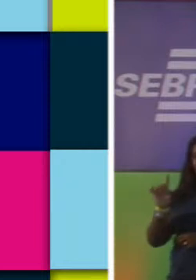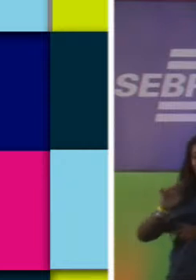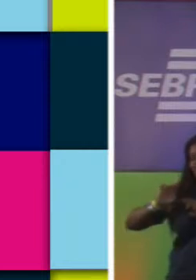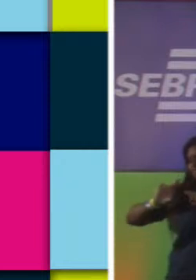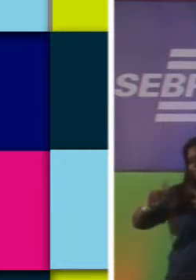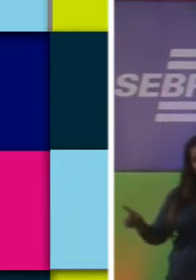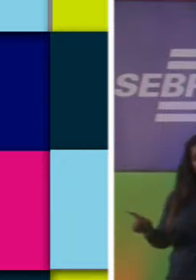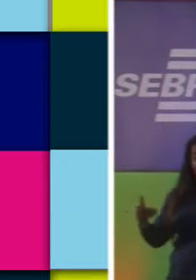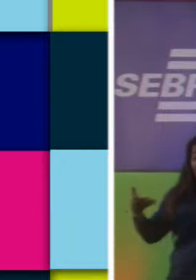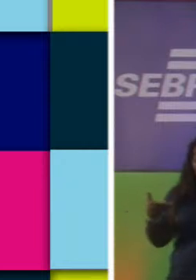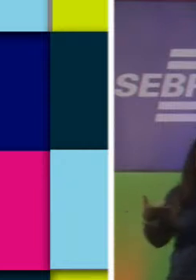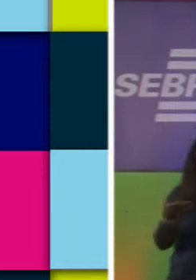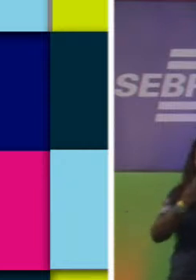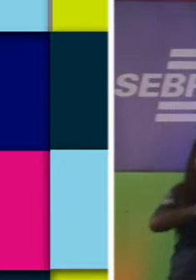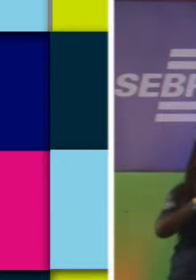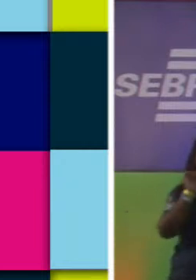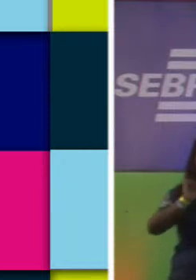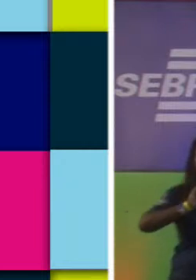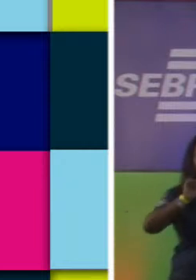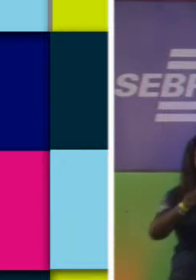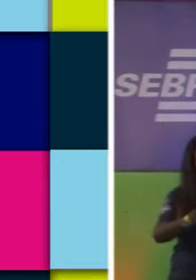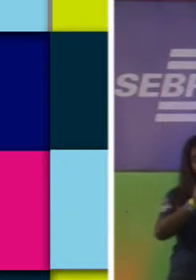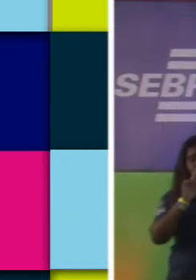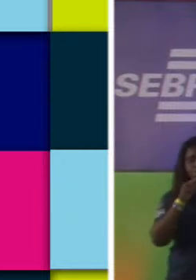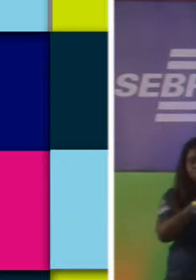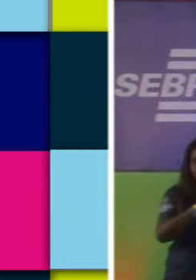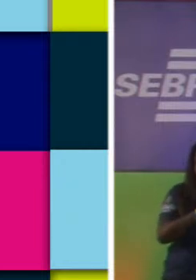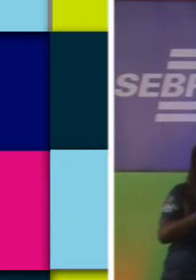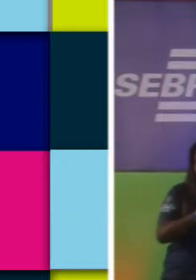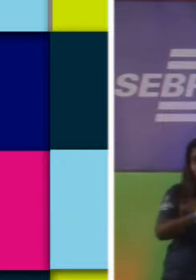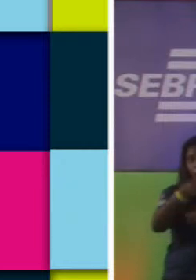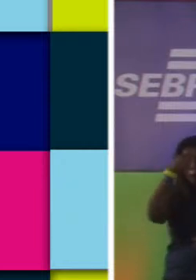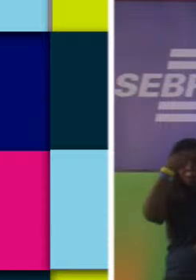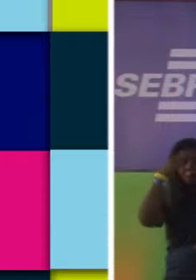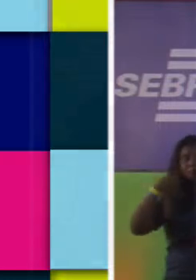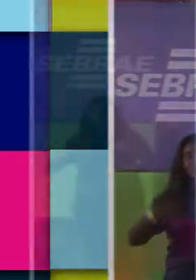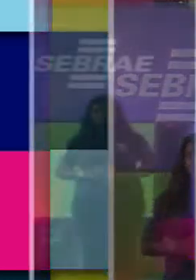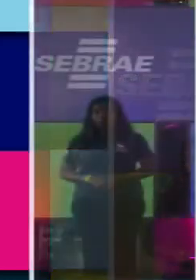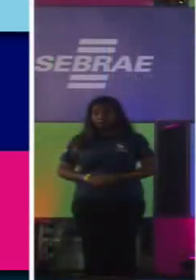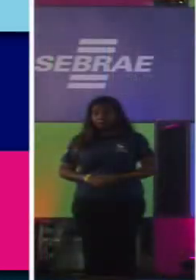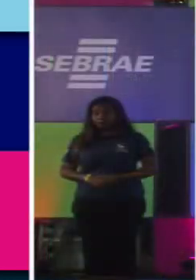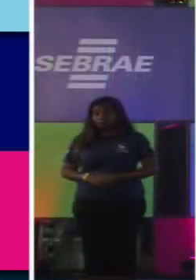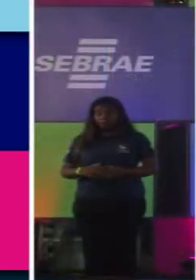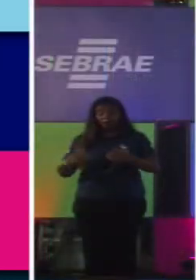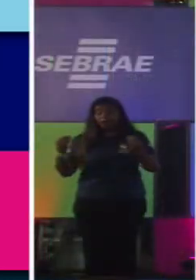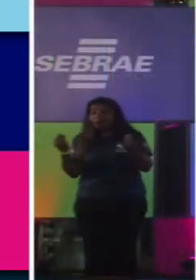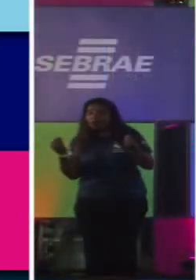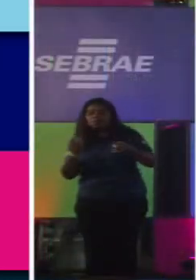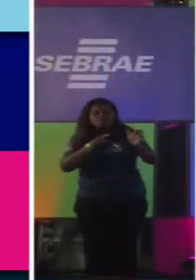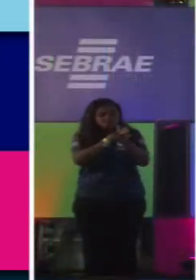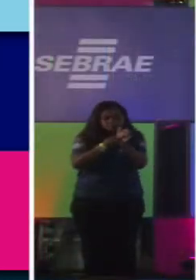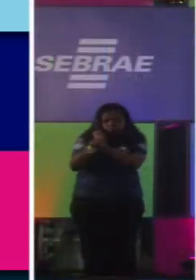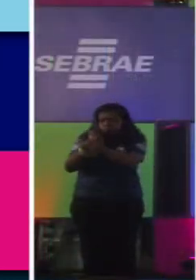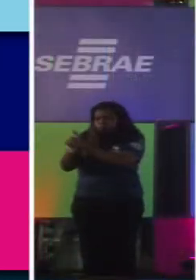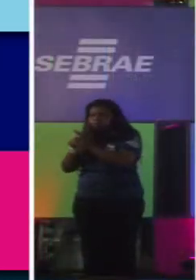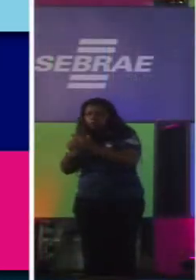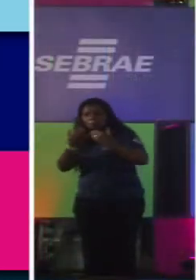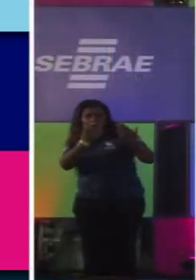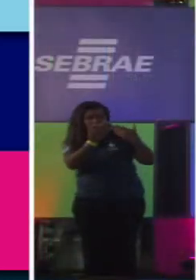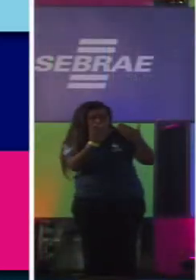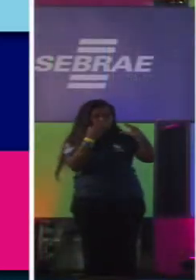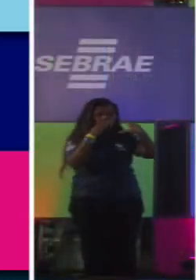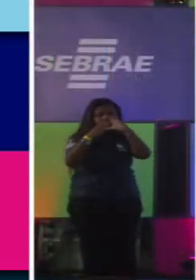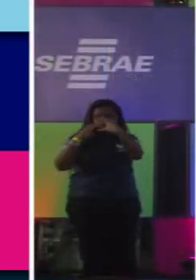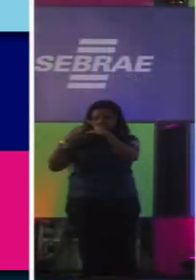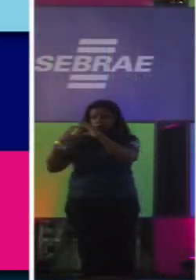E está tudo bem. Por quê? É hora de explorar. É hora de movimento. Quando a gente fala do